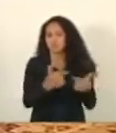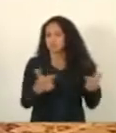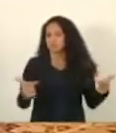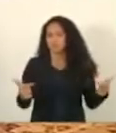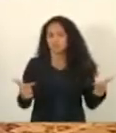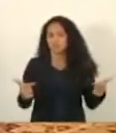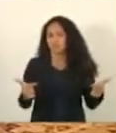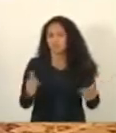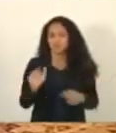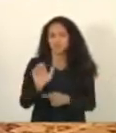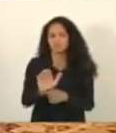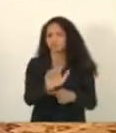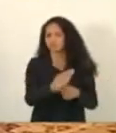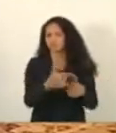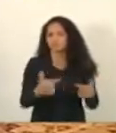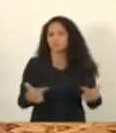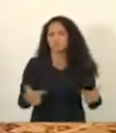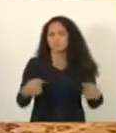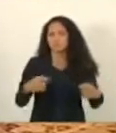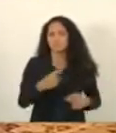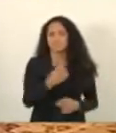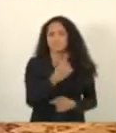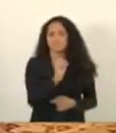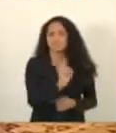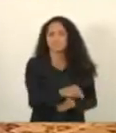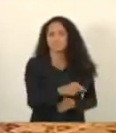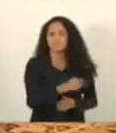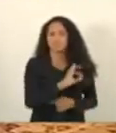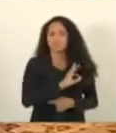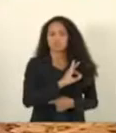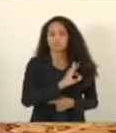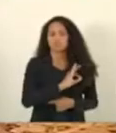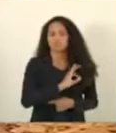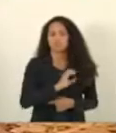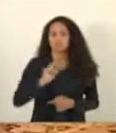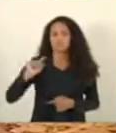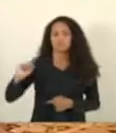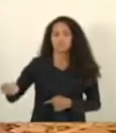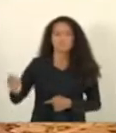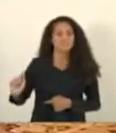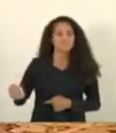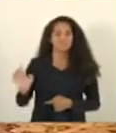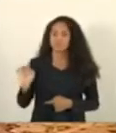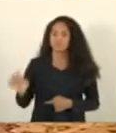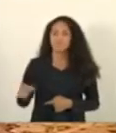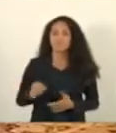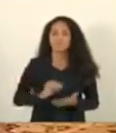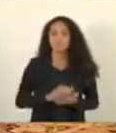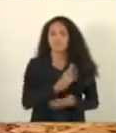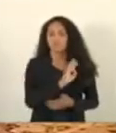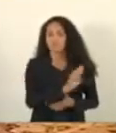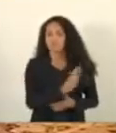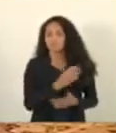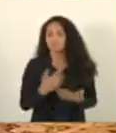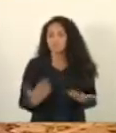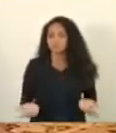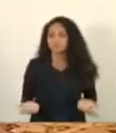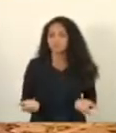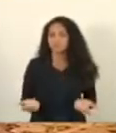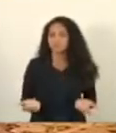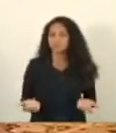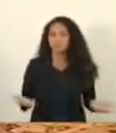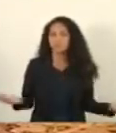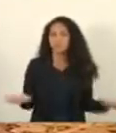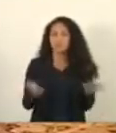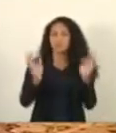polícia que deveria estar com 10 mil homens e mulheres, e na verdade só tem 7 mil, E nós convidamos o deputado Carlos Von, para encerrar